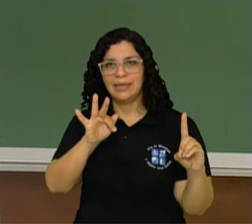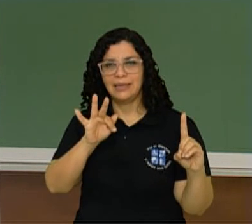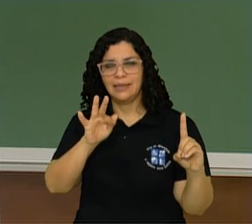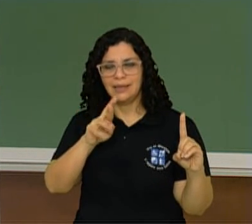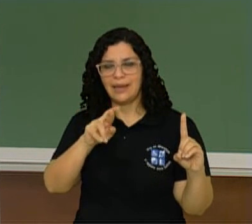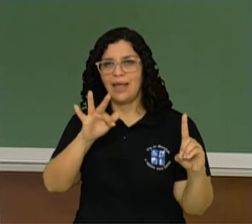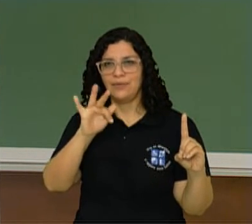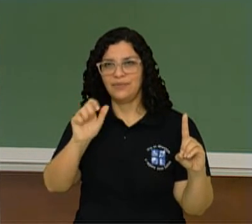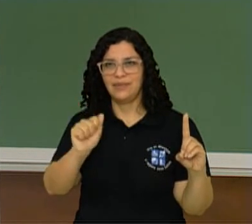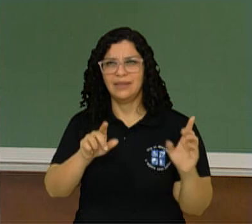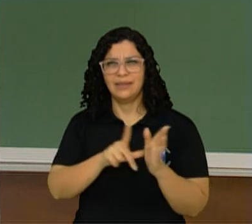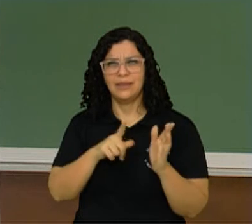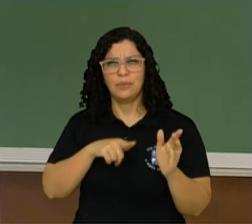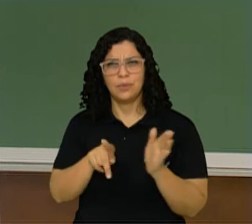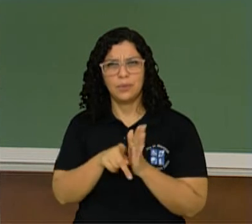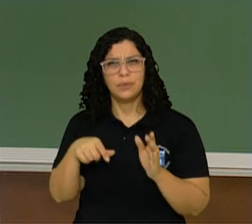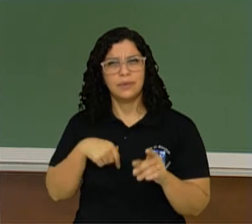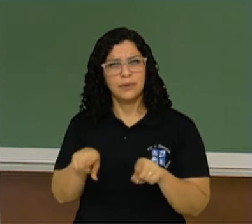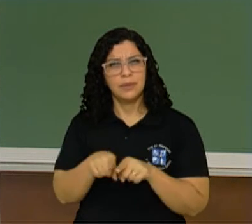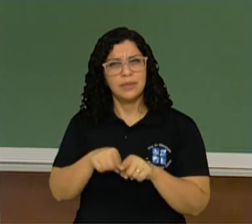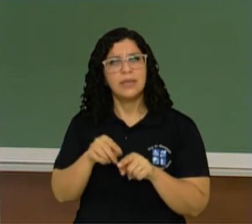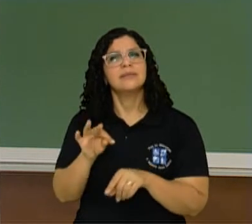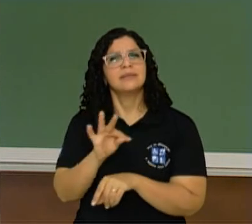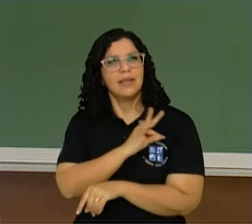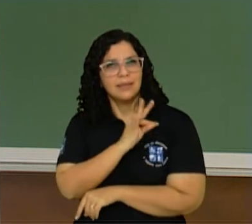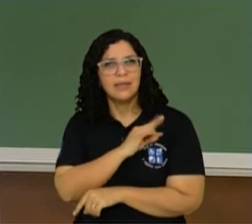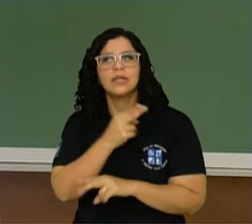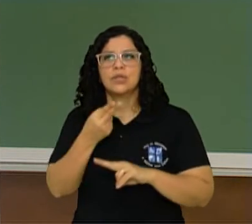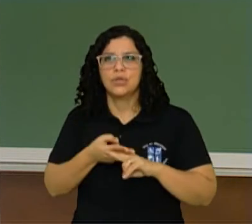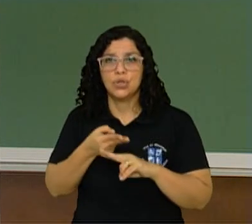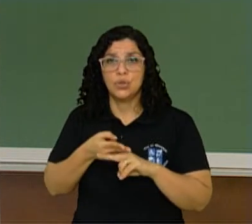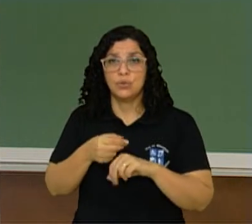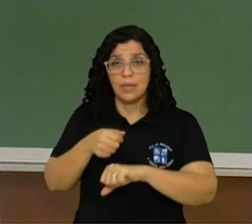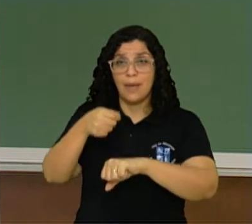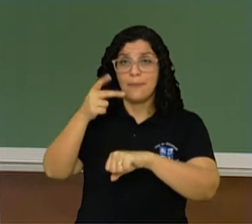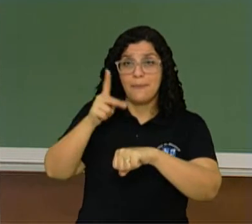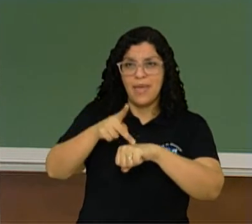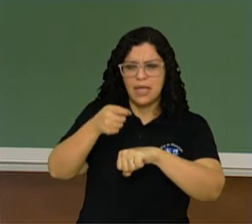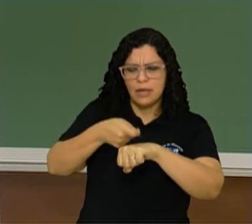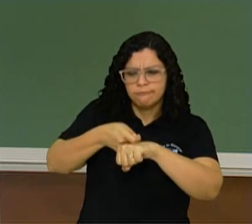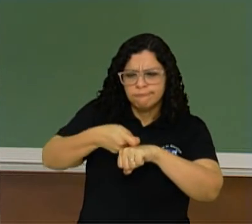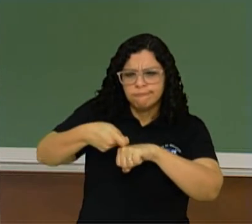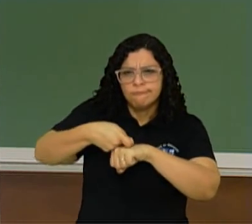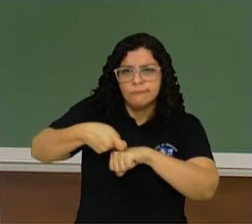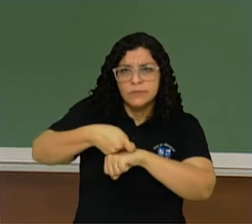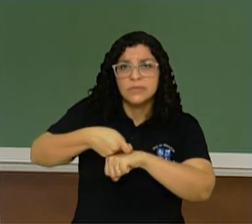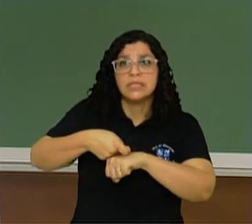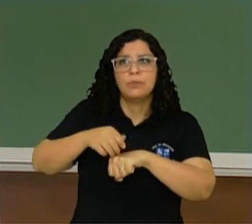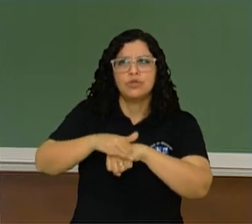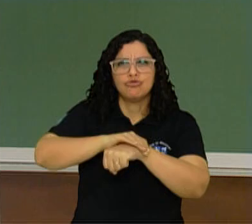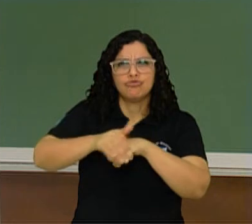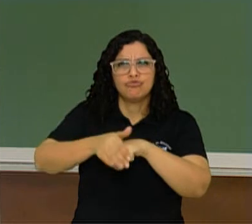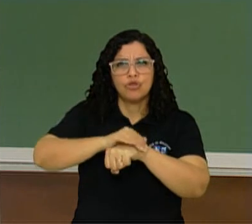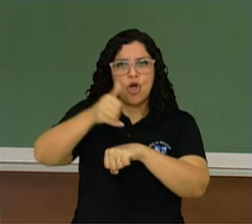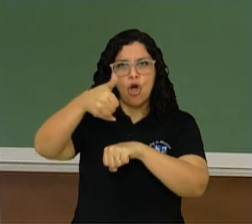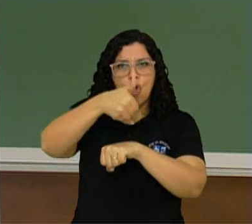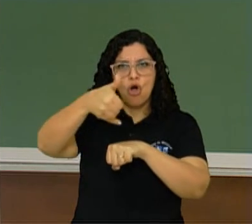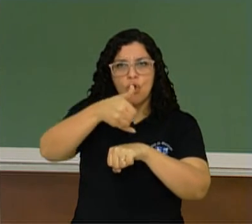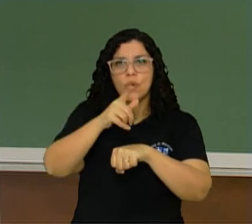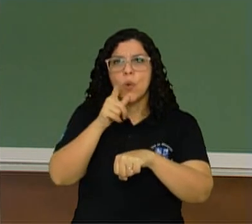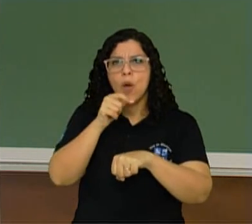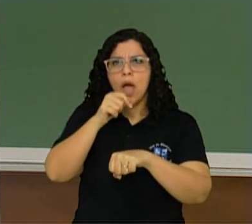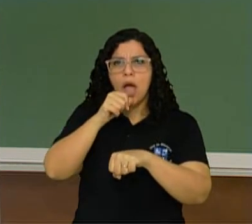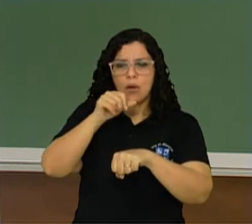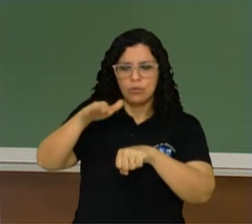delitografia. Então, a litografia, assim, é essa técnica que utiliza a repulsão entre a água e o óleo sobre a